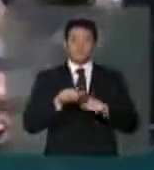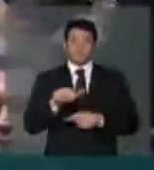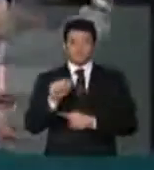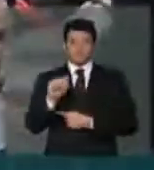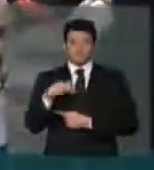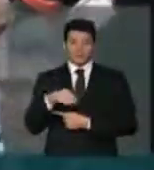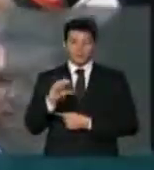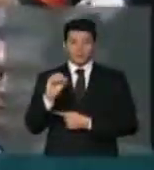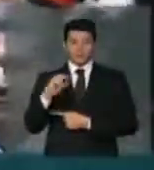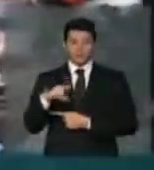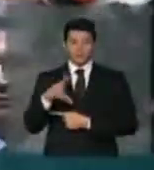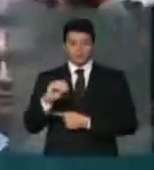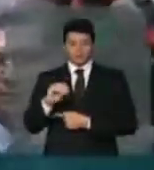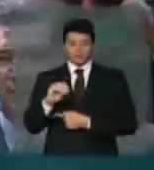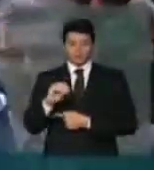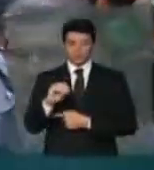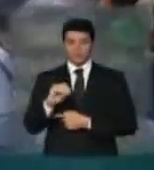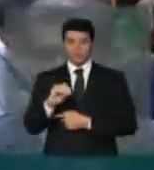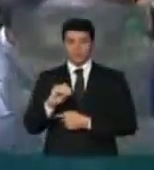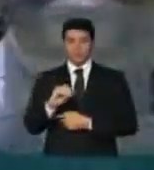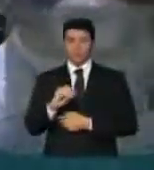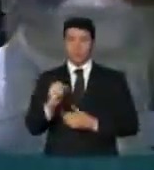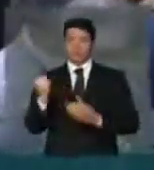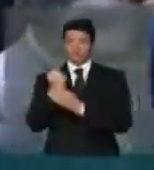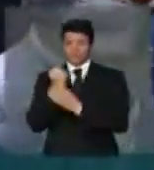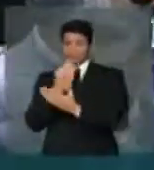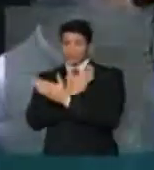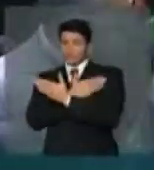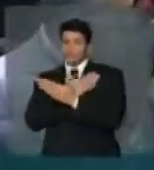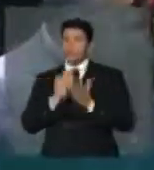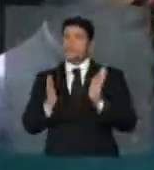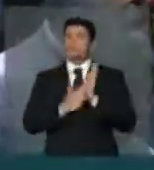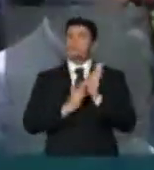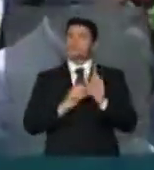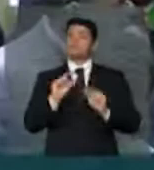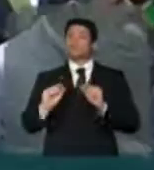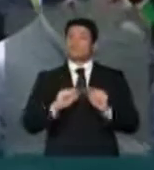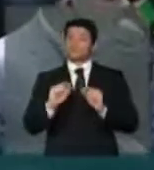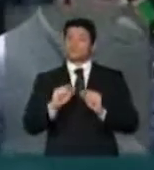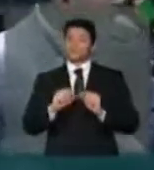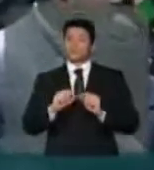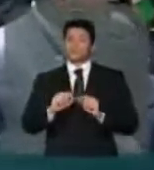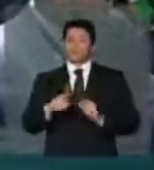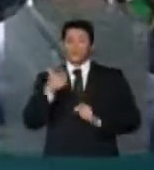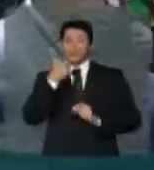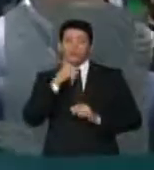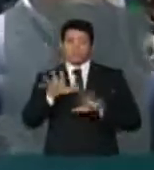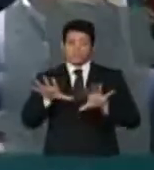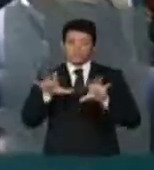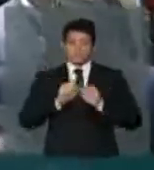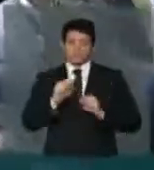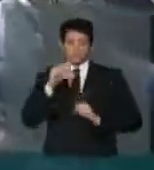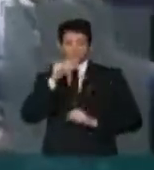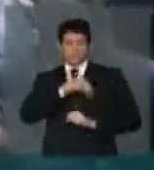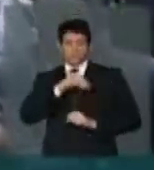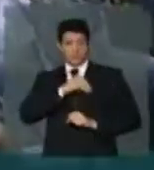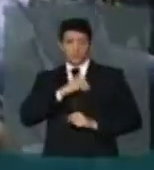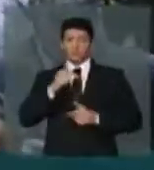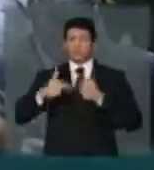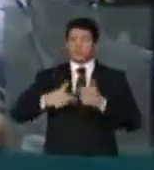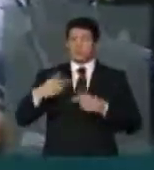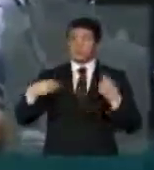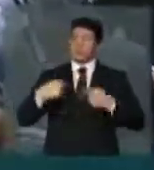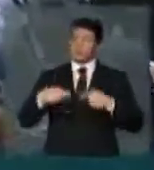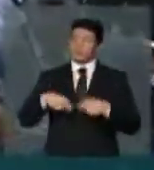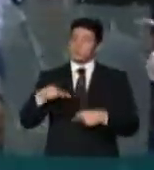aumento salarial. Com relação ao seguro-desemprego, a proposta que está em análise aqui prevê que para receber o benefício, o trabalhador tem de ter recebido